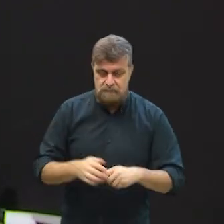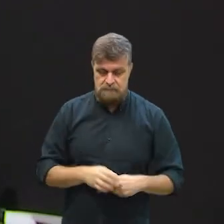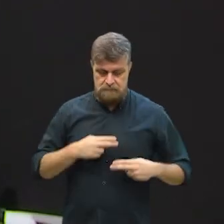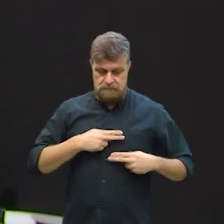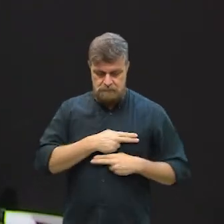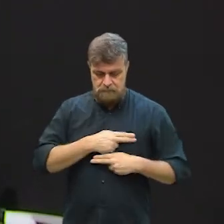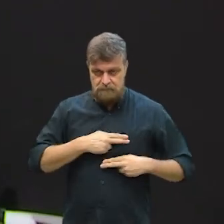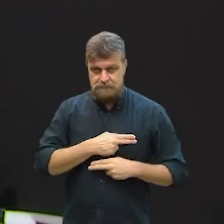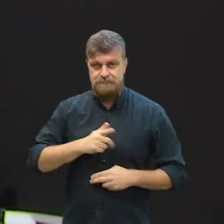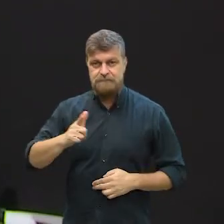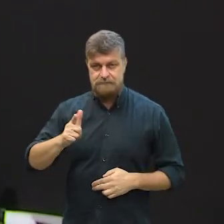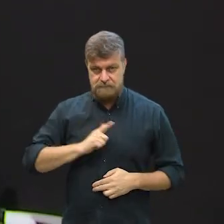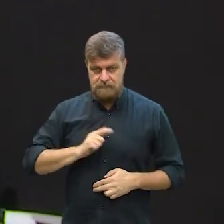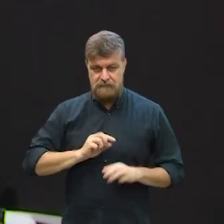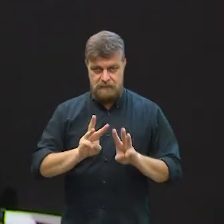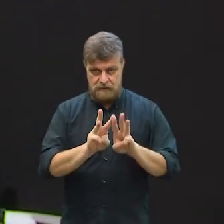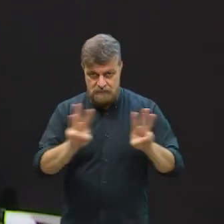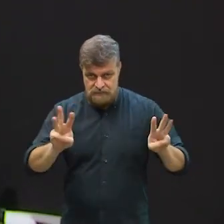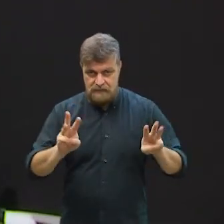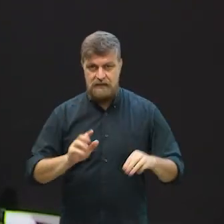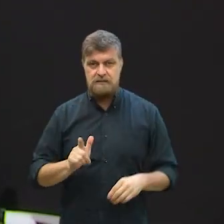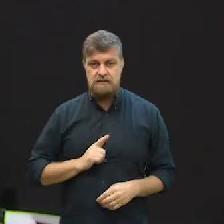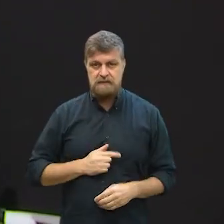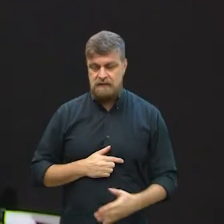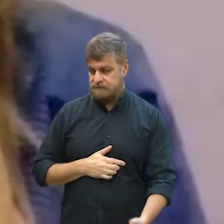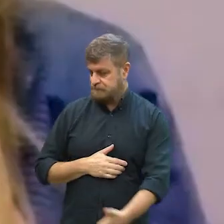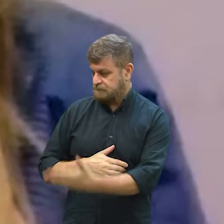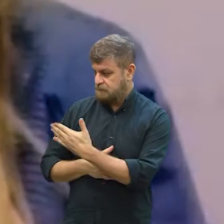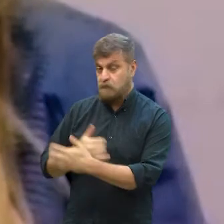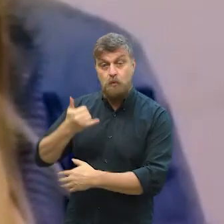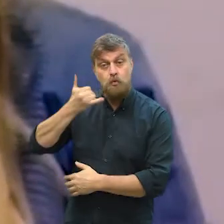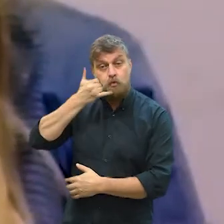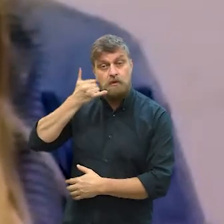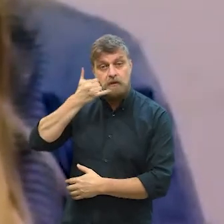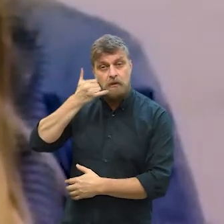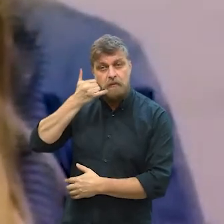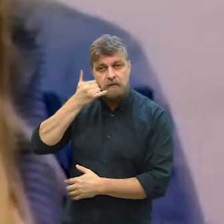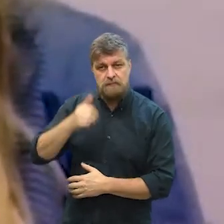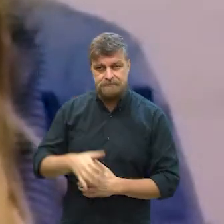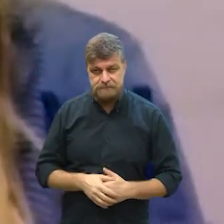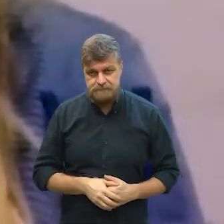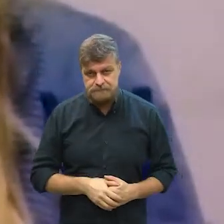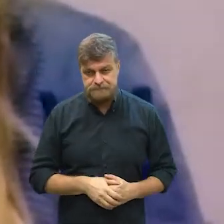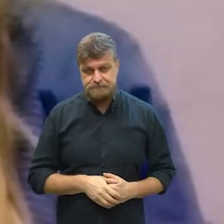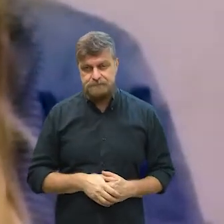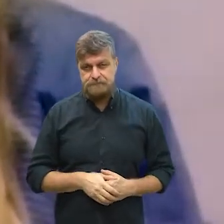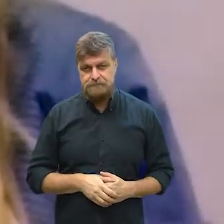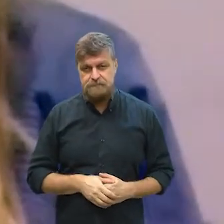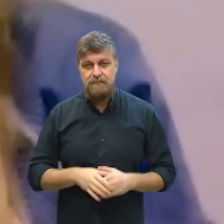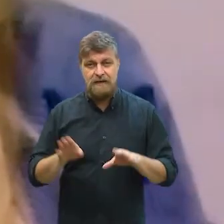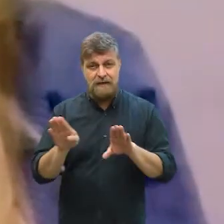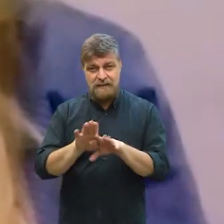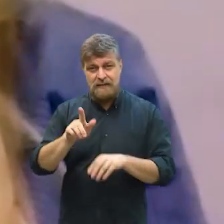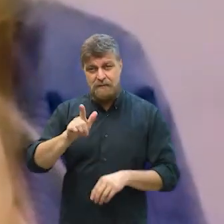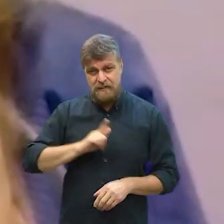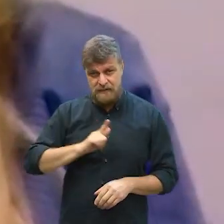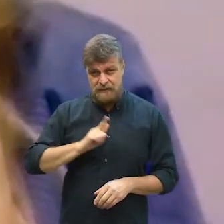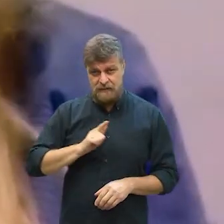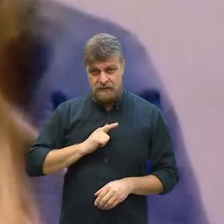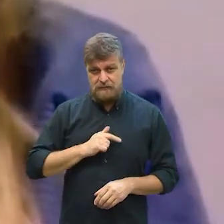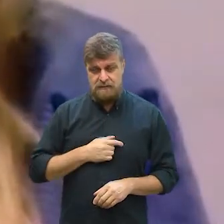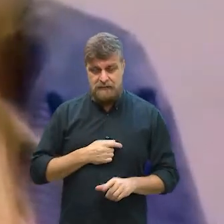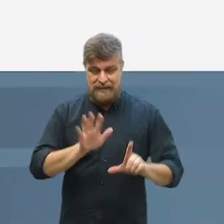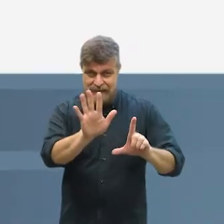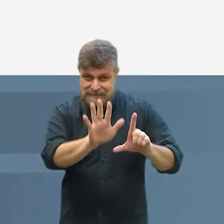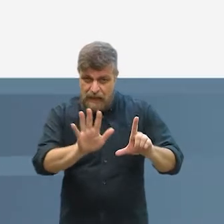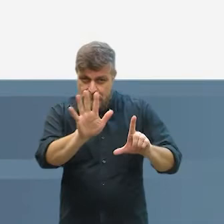Certamente. O Sebrae já possui um canal de atendimento remoto, que é o 0800 570 0800. Além disso, dentro